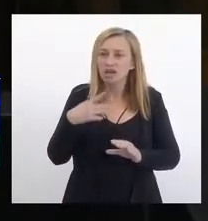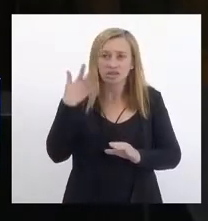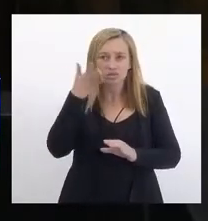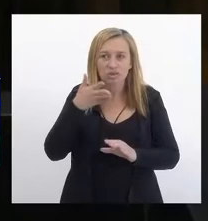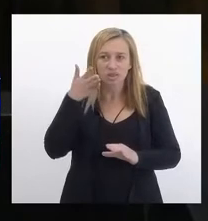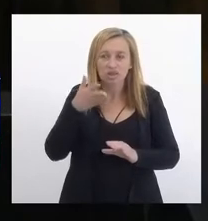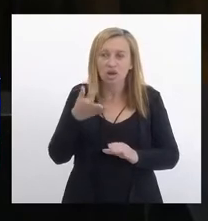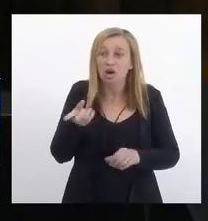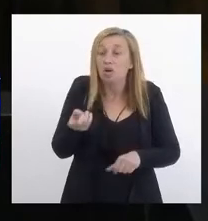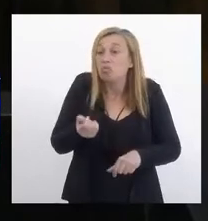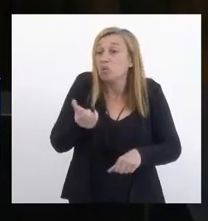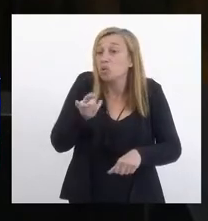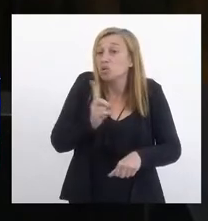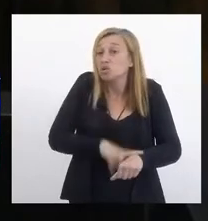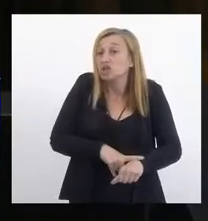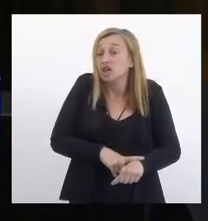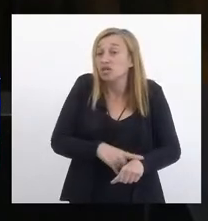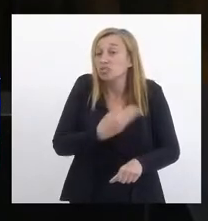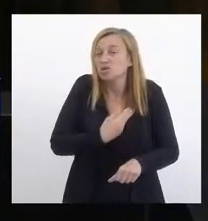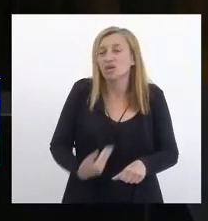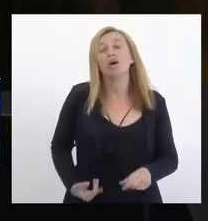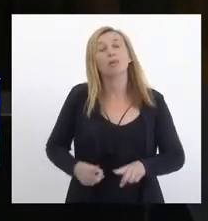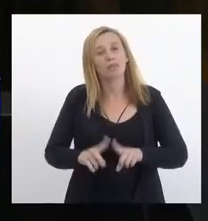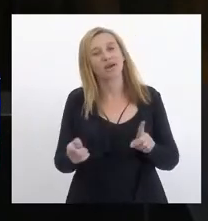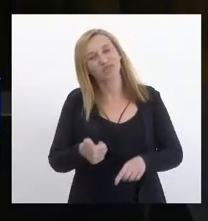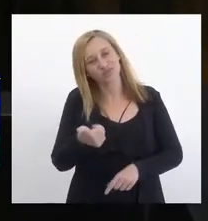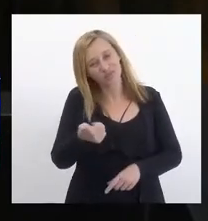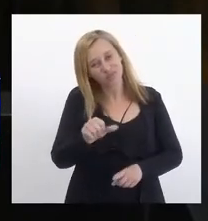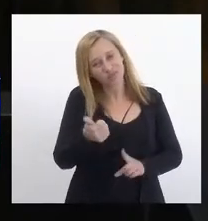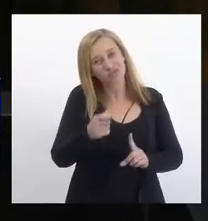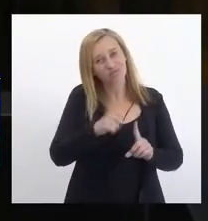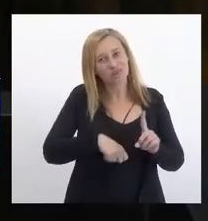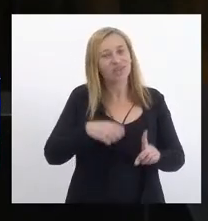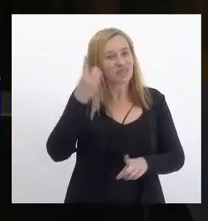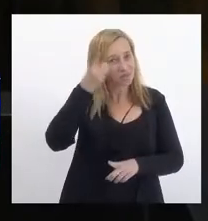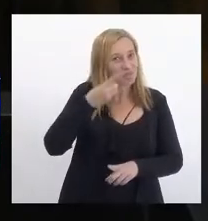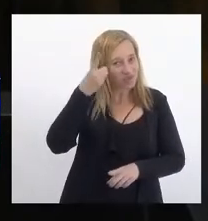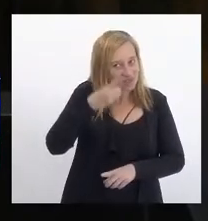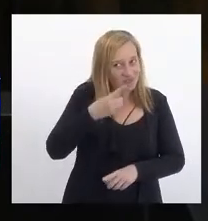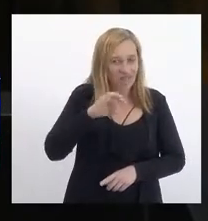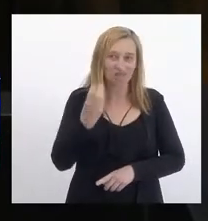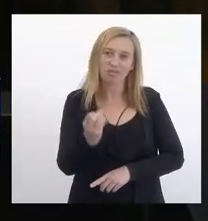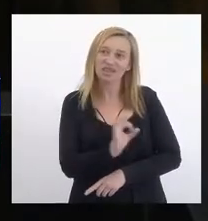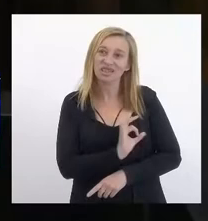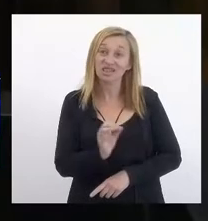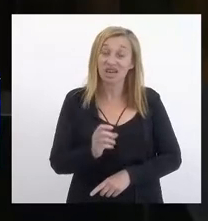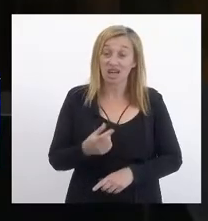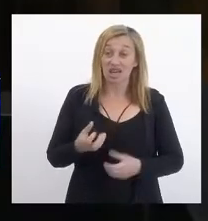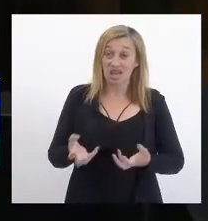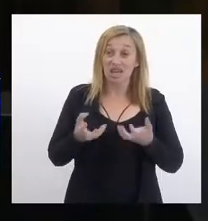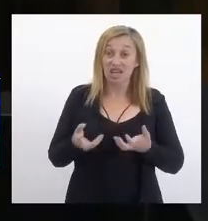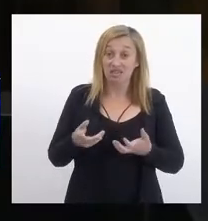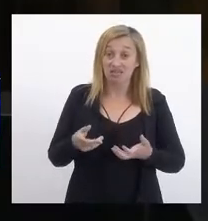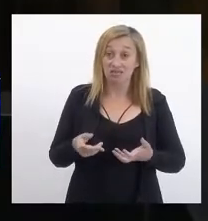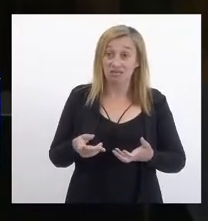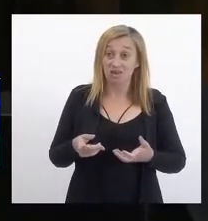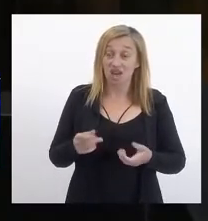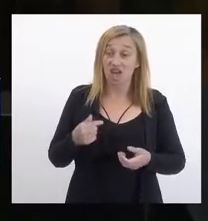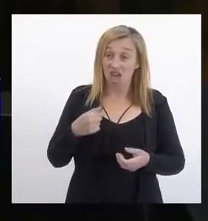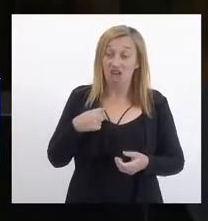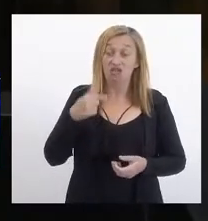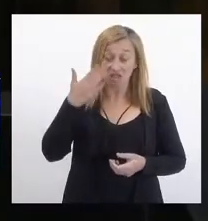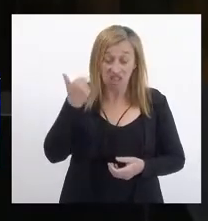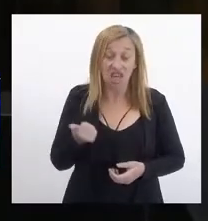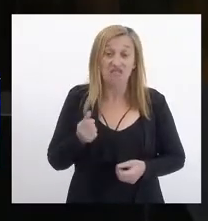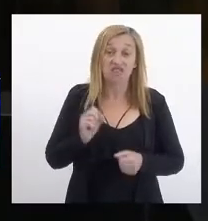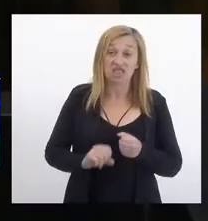tempo de governo. Mas 11 meses, deputada Marta Rocha, para quem estava com sangue nos olhos e dizia que eu sei